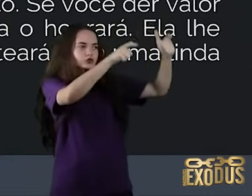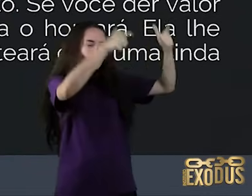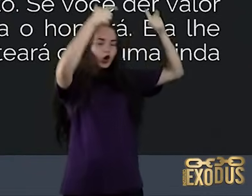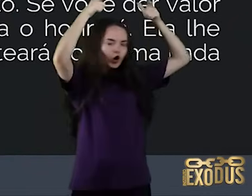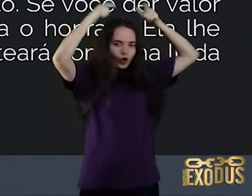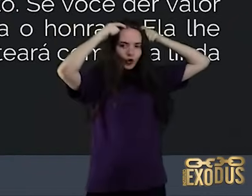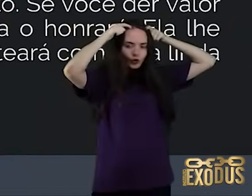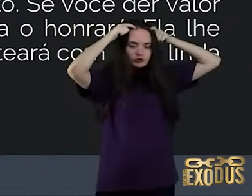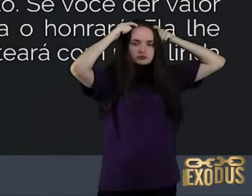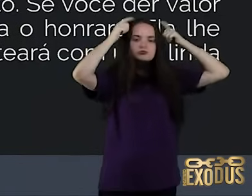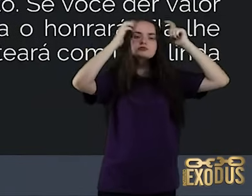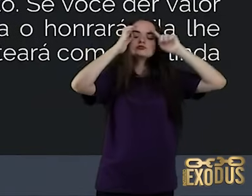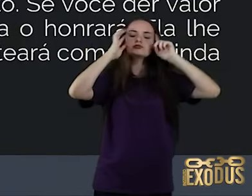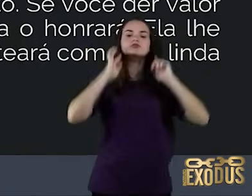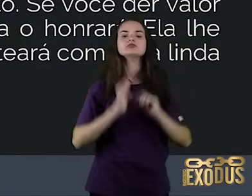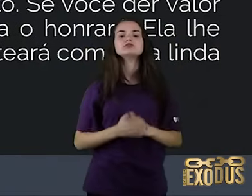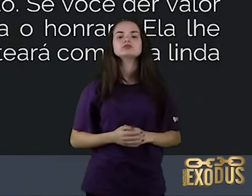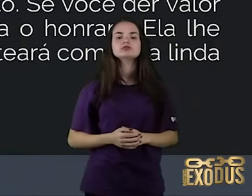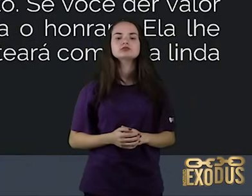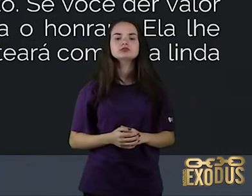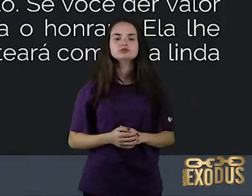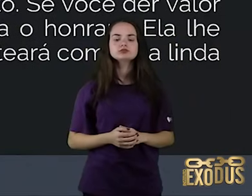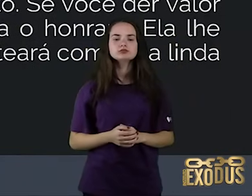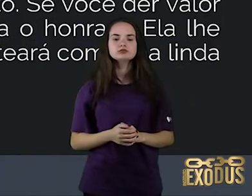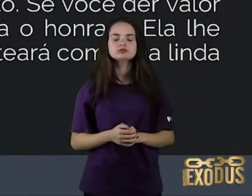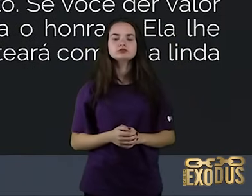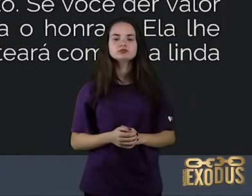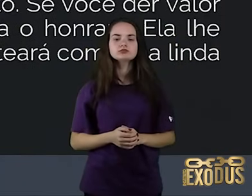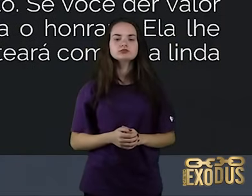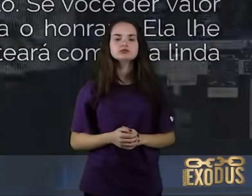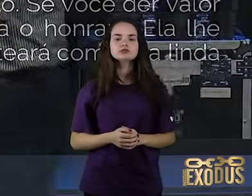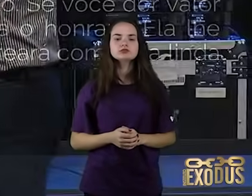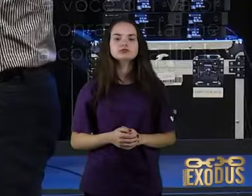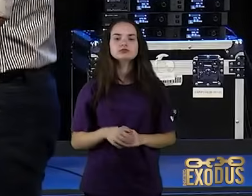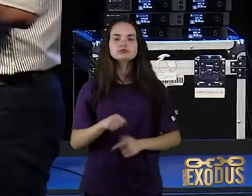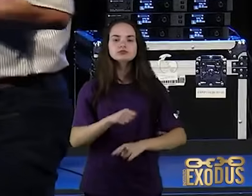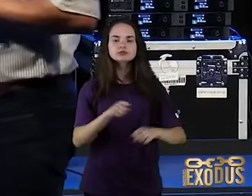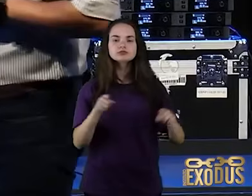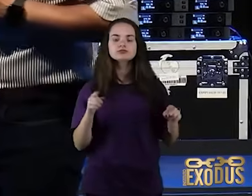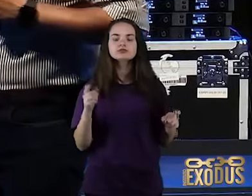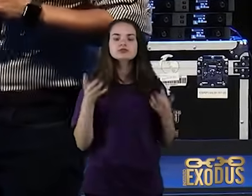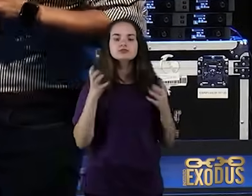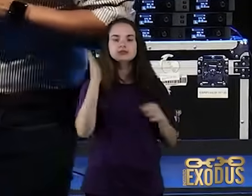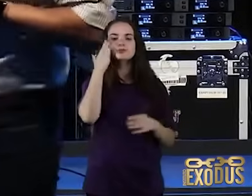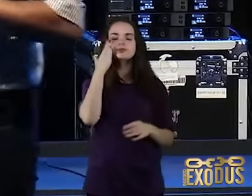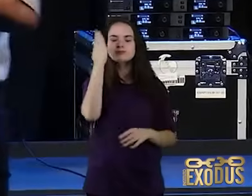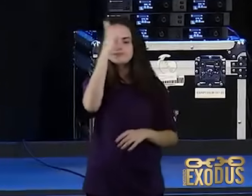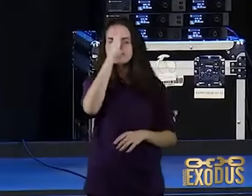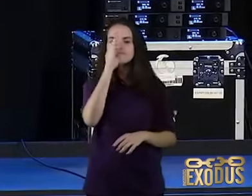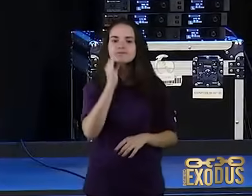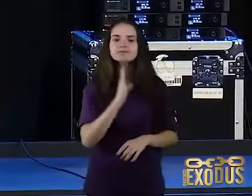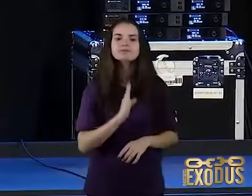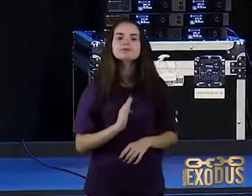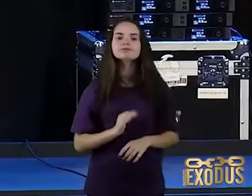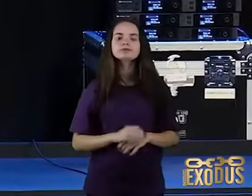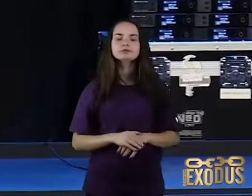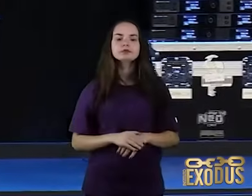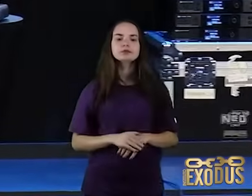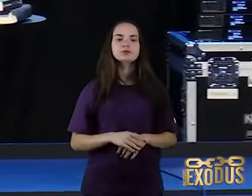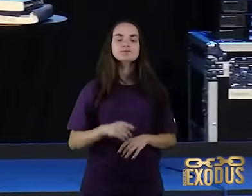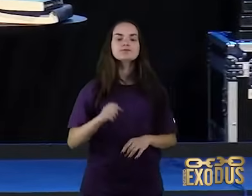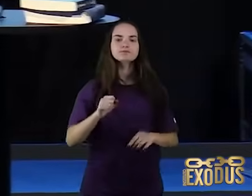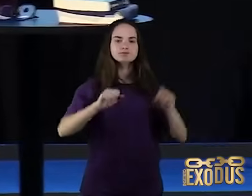presenteará com uma linda coroa existe Realeza aqui agora quer saber o que que é o Brasil essa notícia